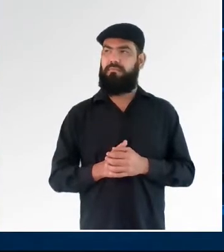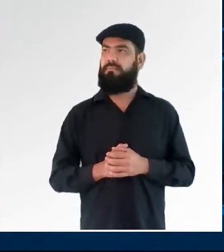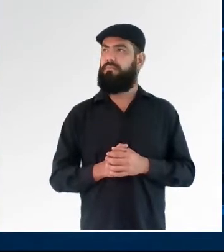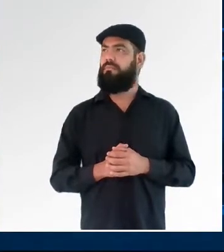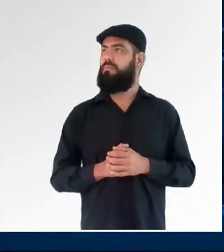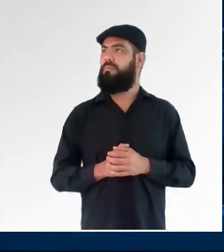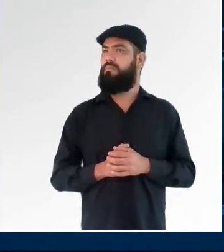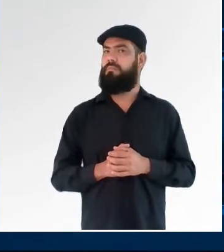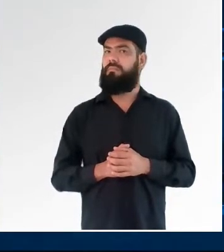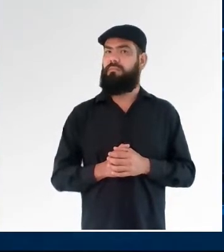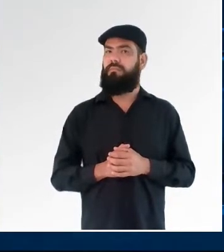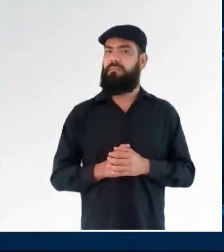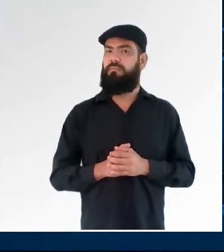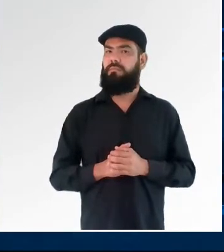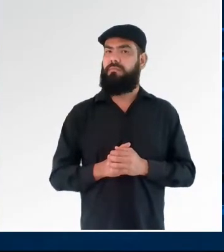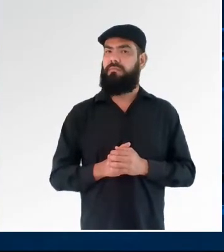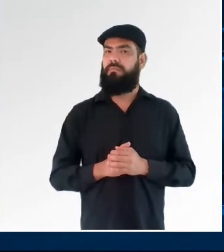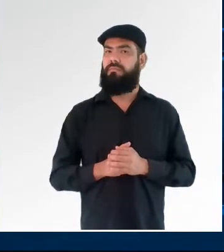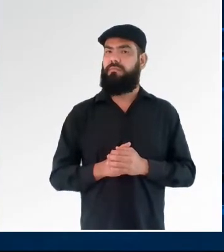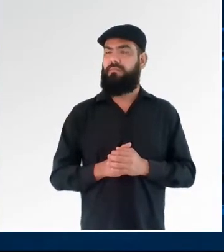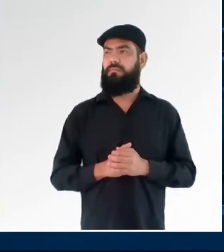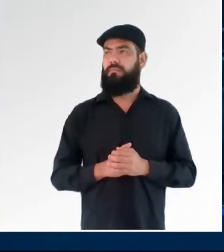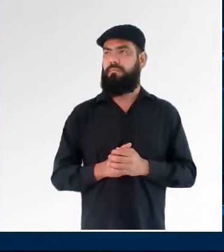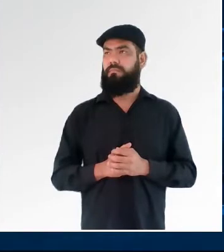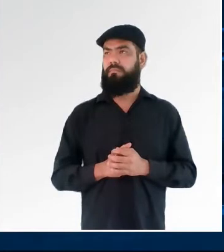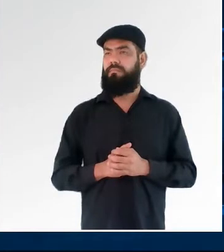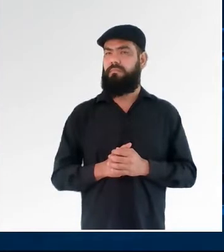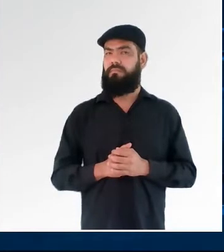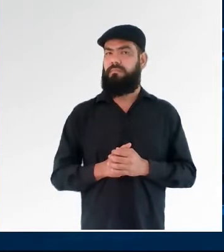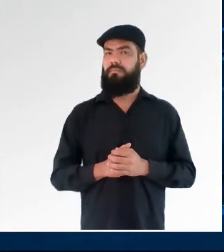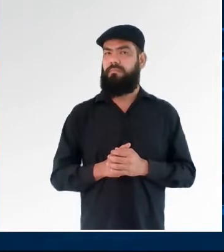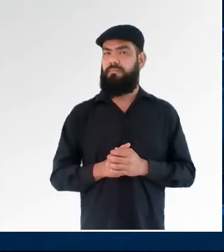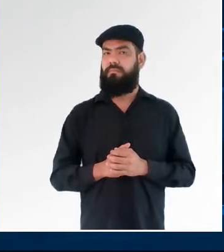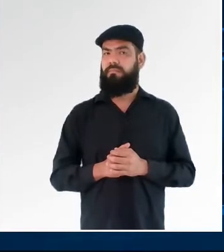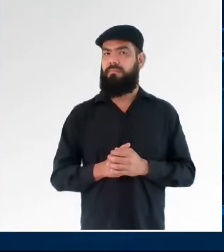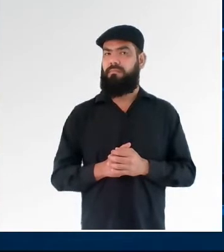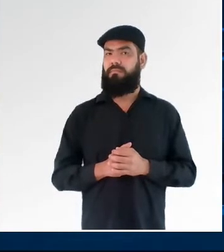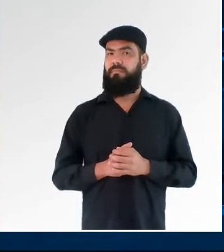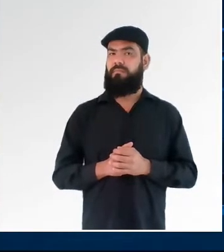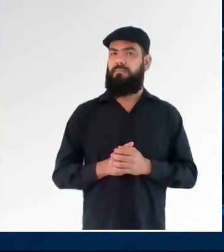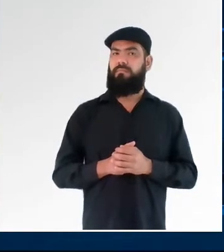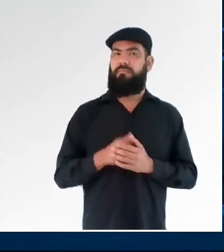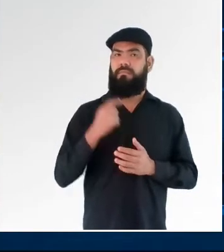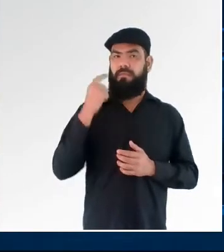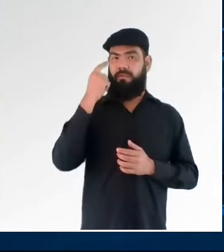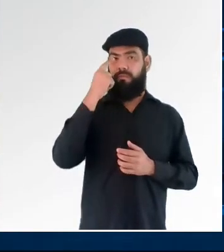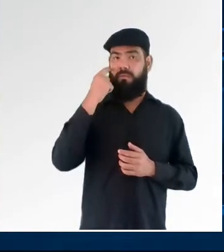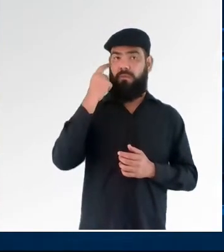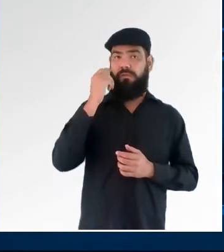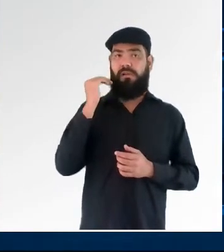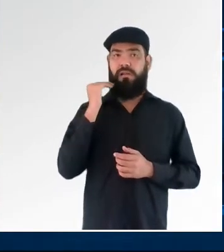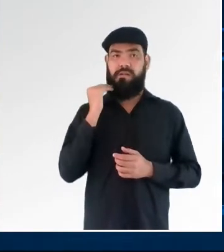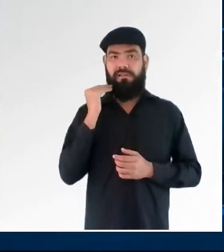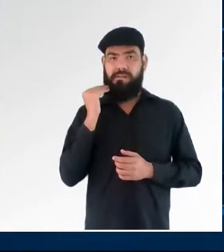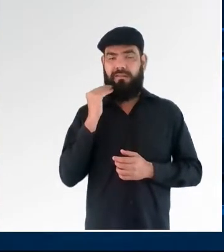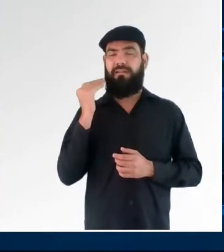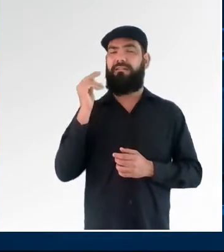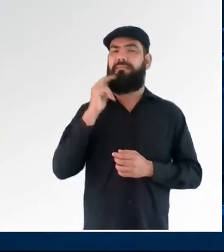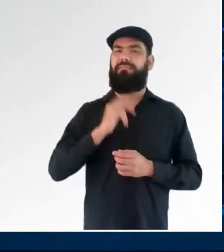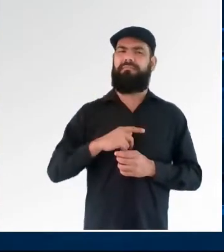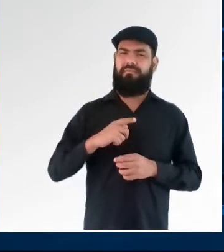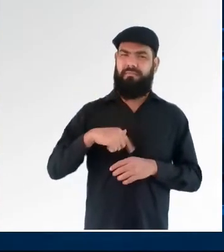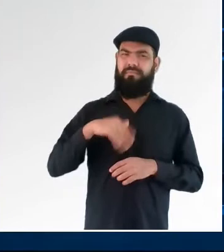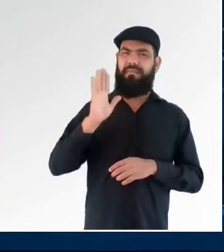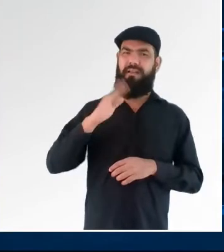considerada que ter um olho defeituoso. Muito, muito, muito bem. Temos mais? Temos. Só um final